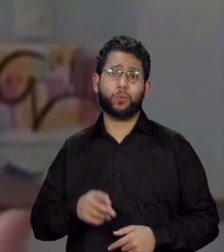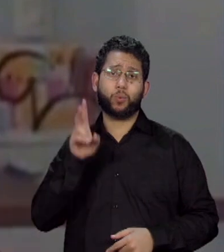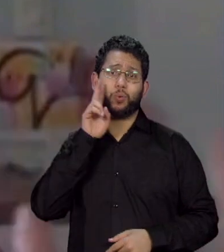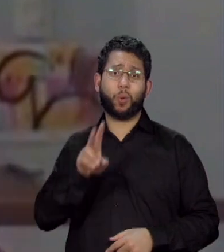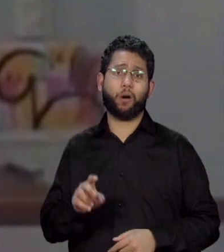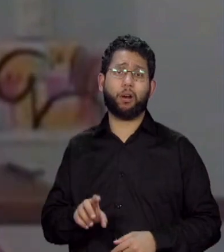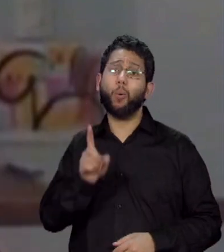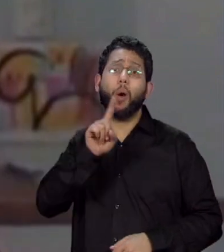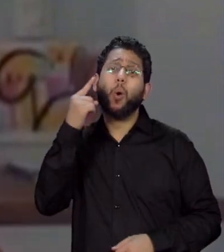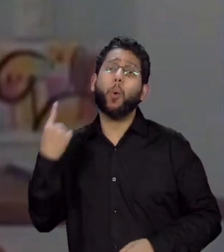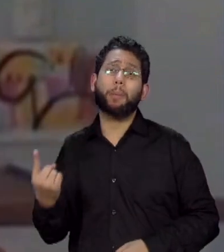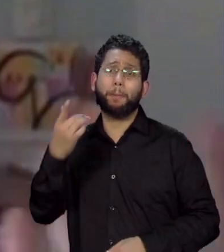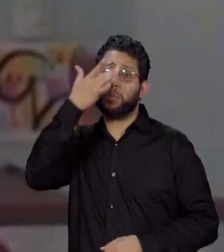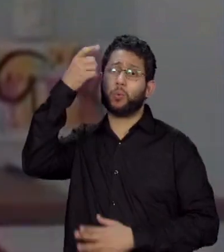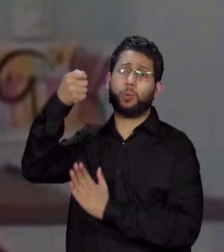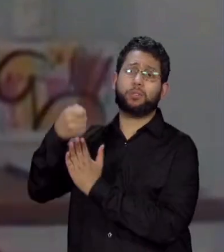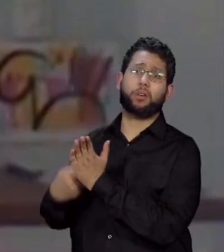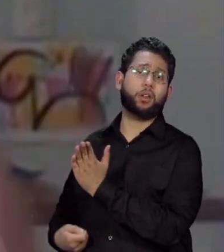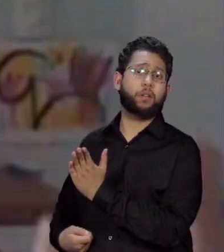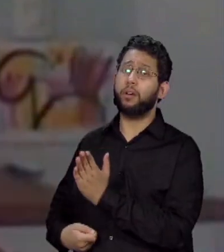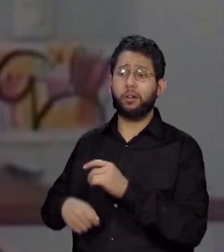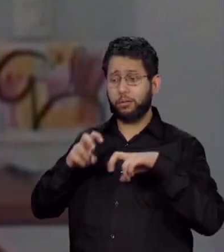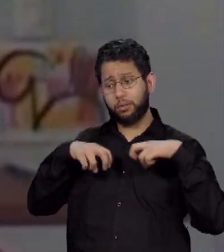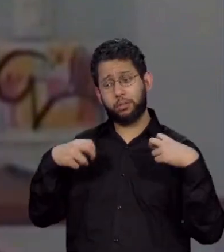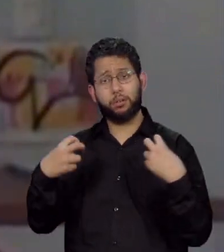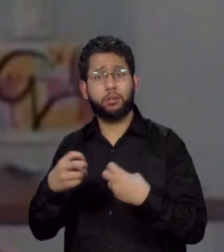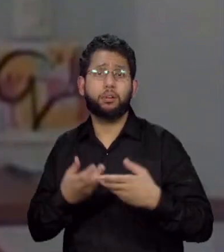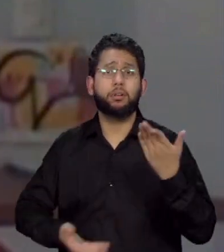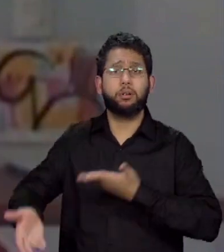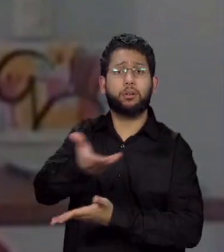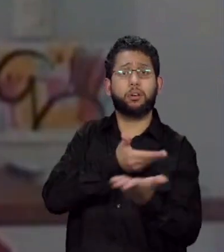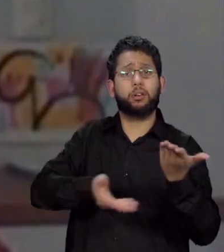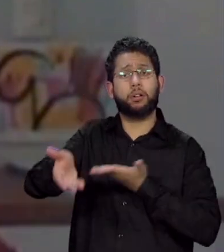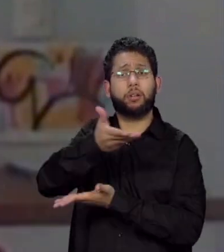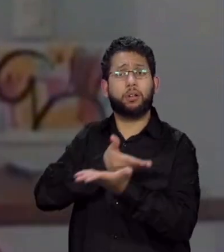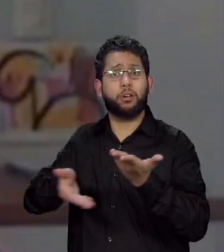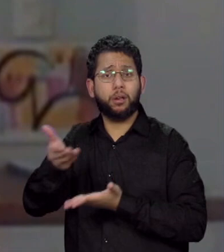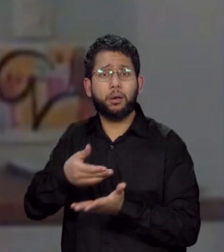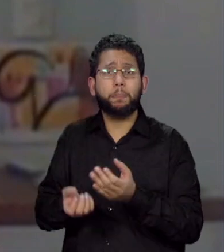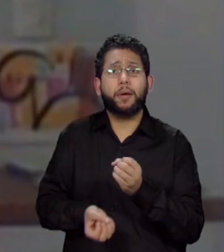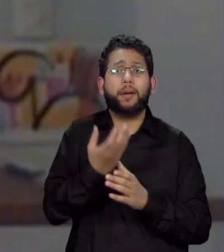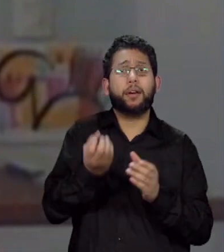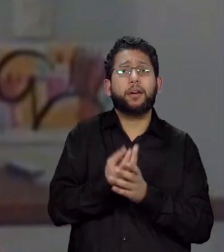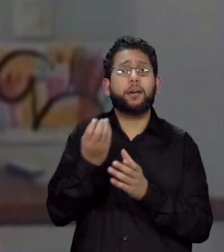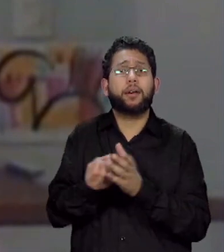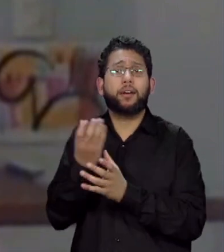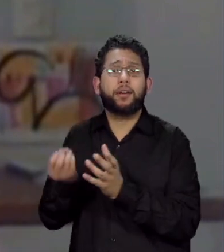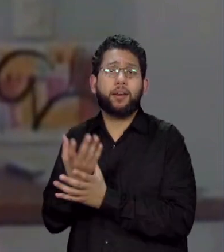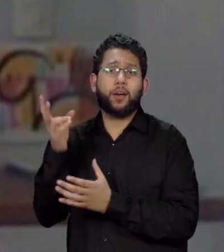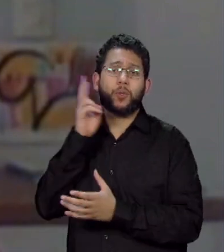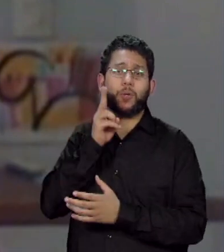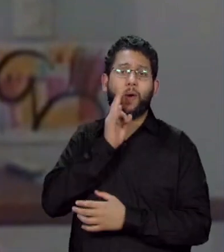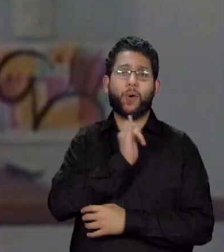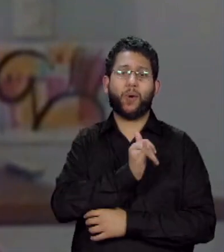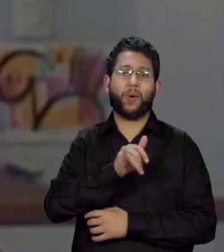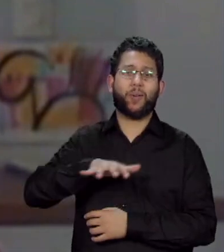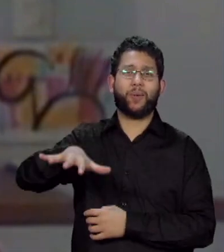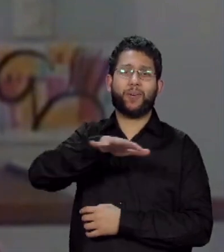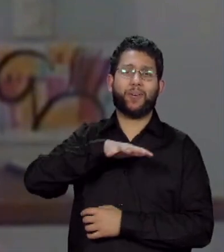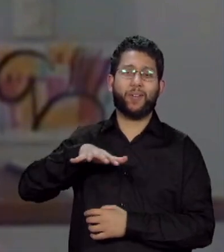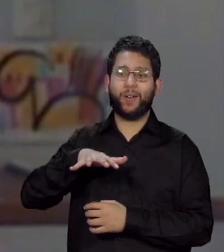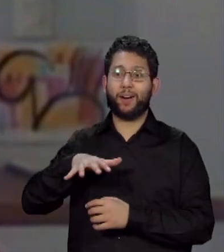que compartilham insights e brainstormings para a criação desses universos narrativos,